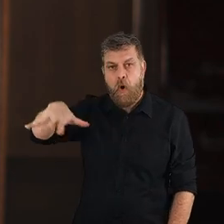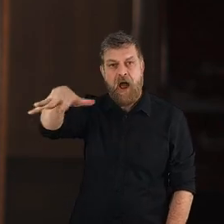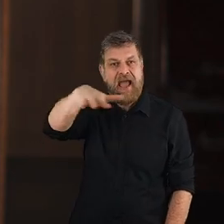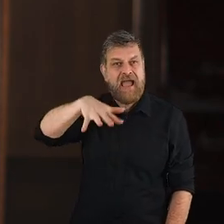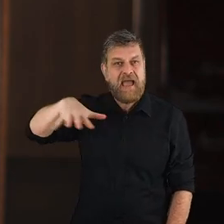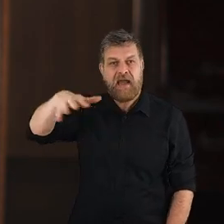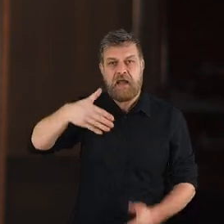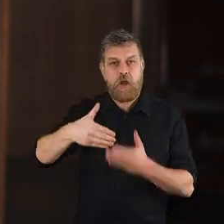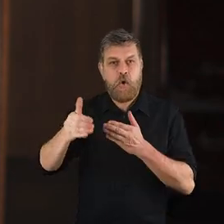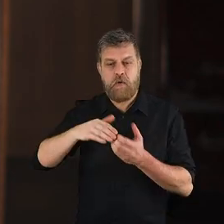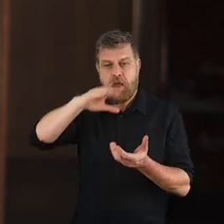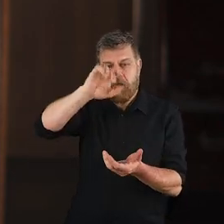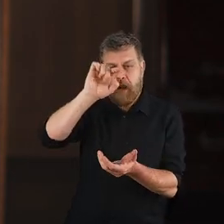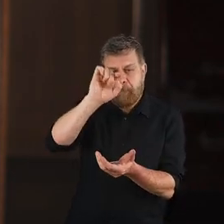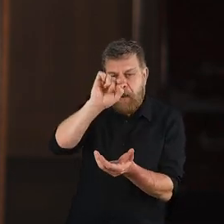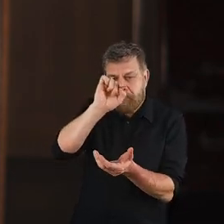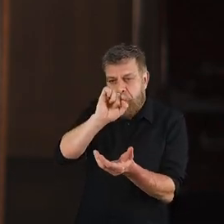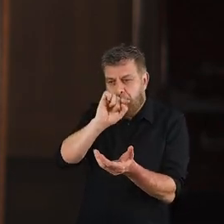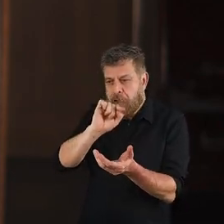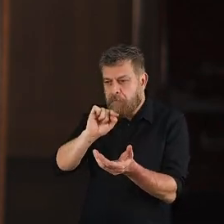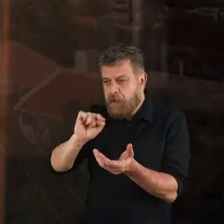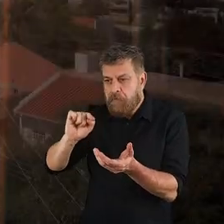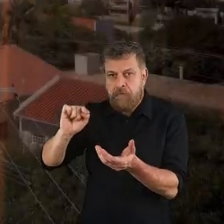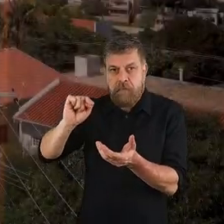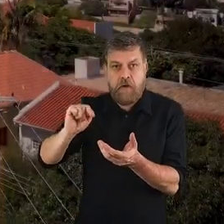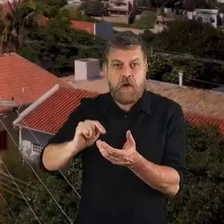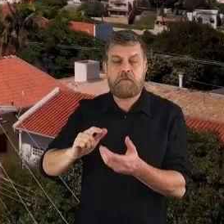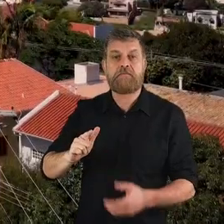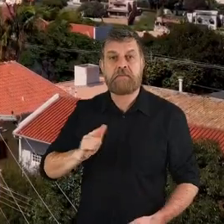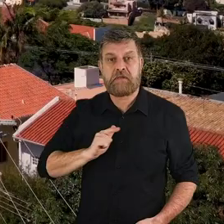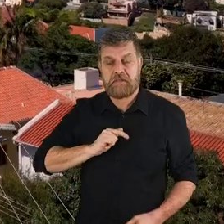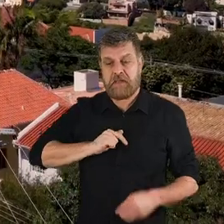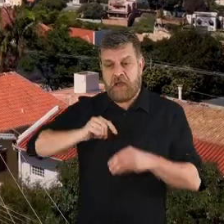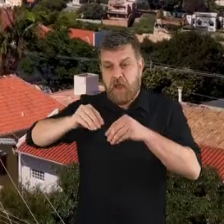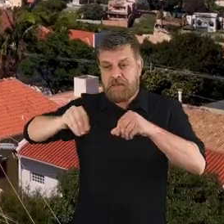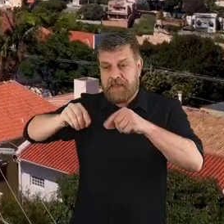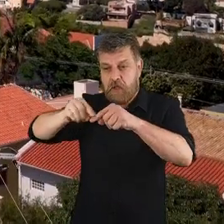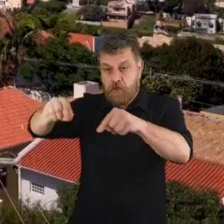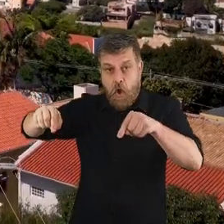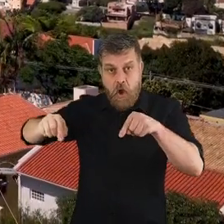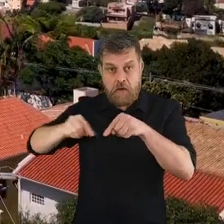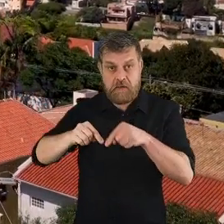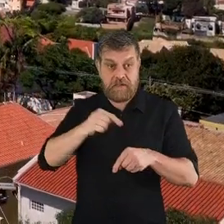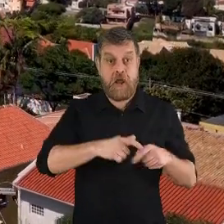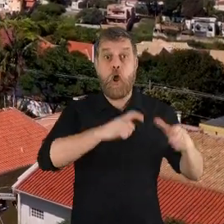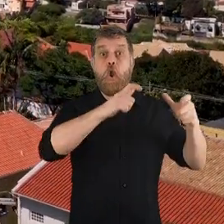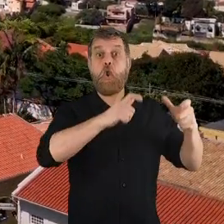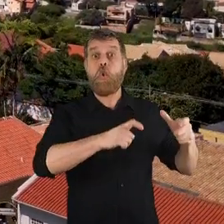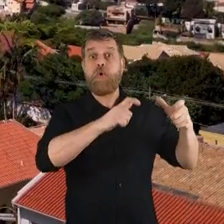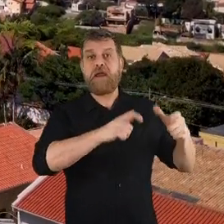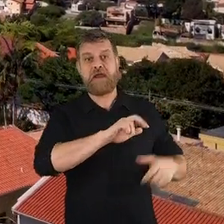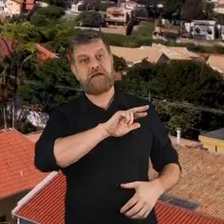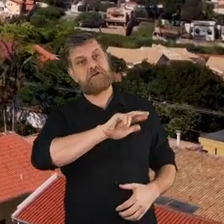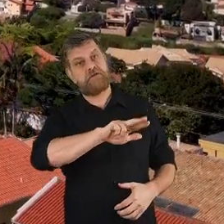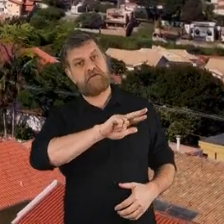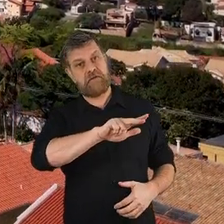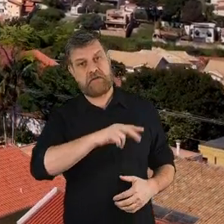planeta, qualquer porção de território. Já o lugar